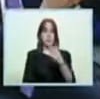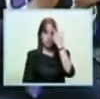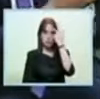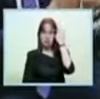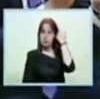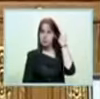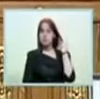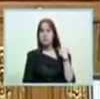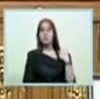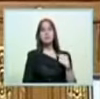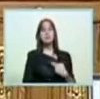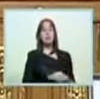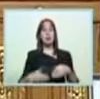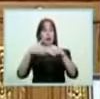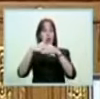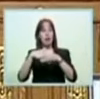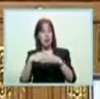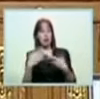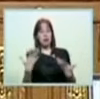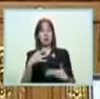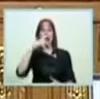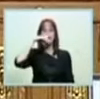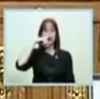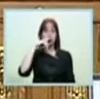Aqui está a minha mão, se for preciso, e aqui está a minha palavra.